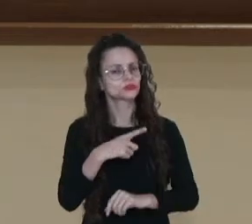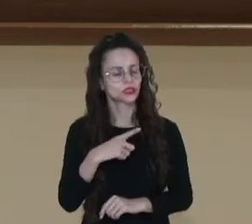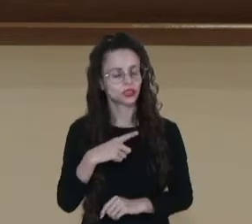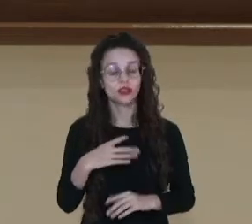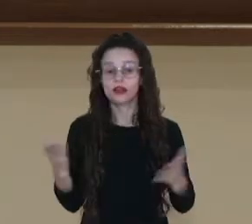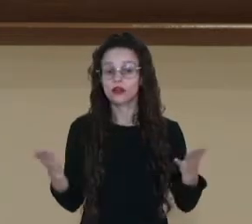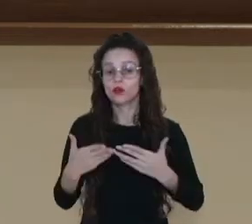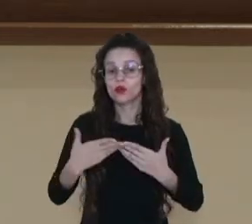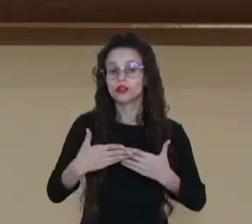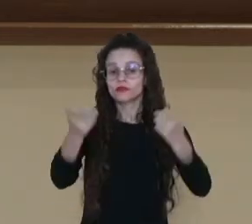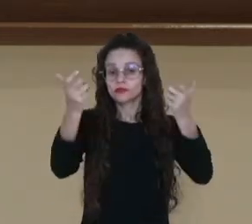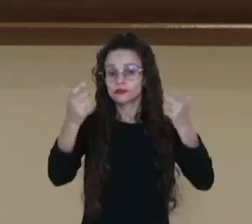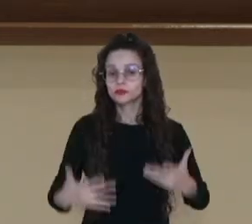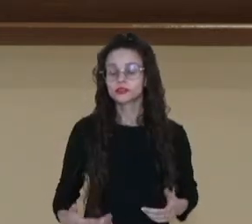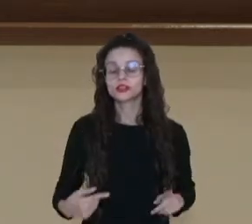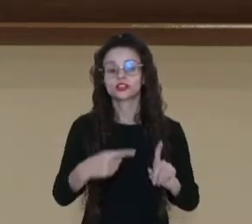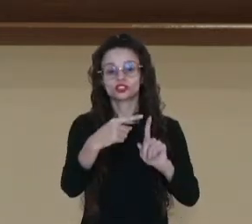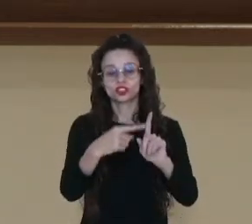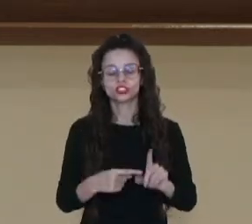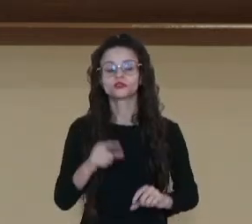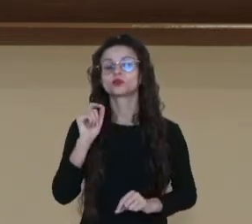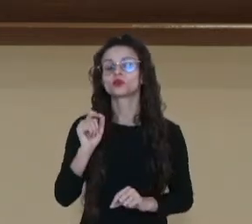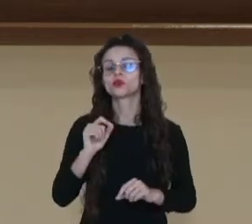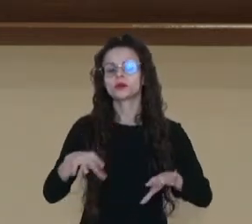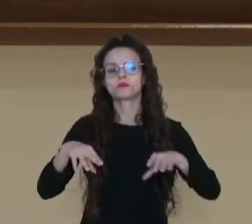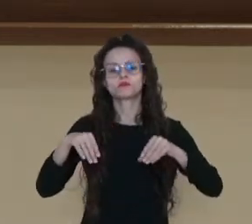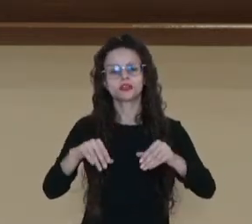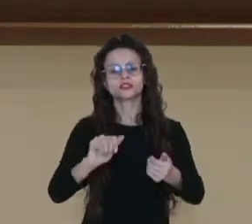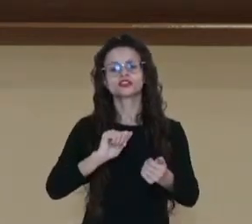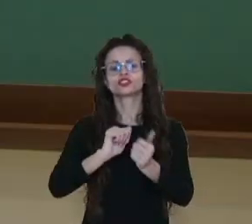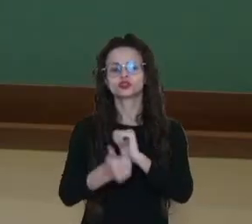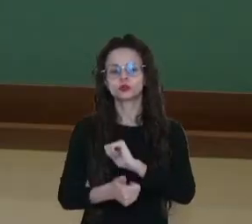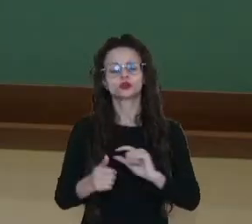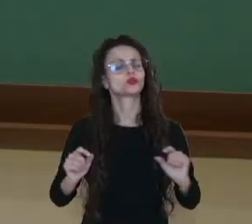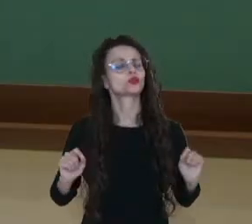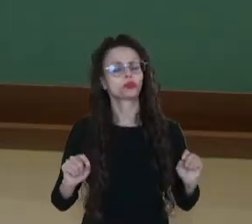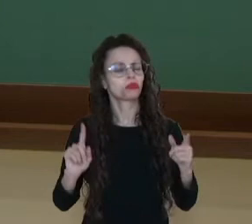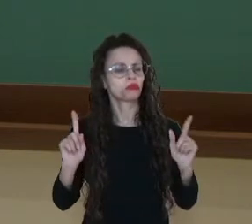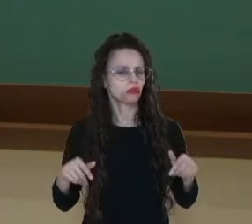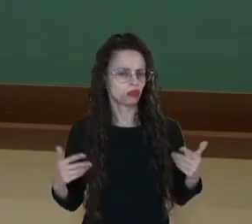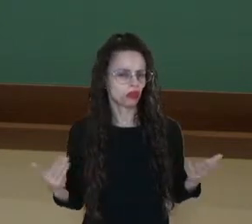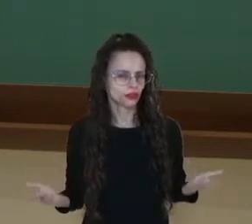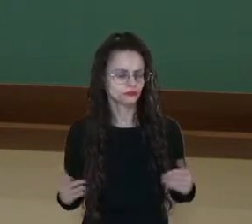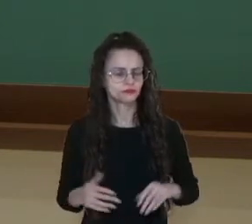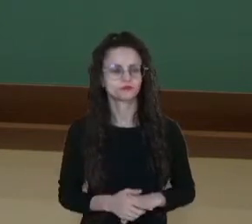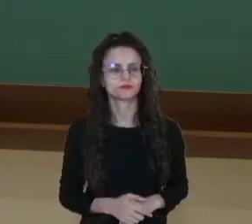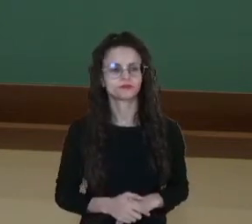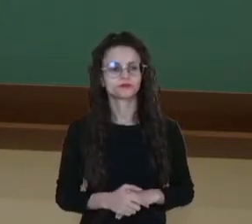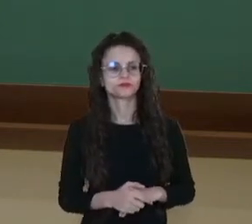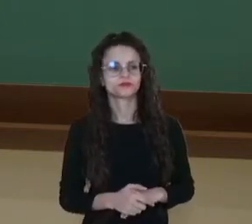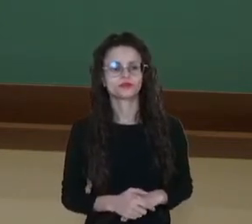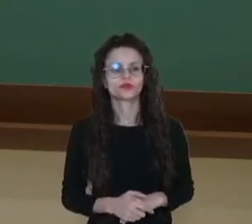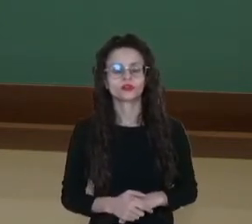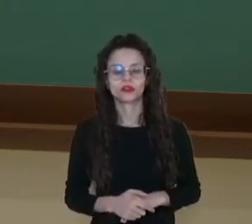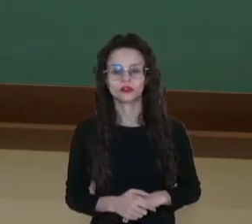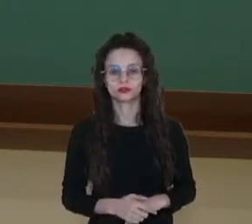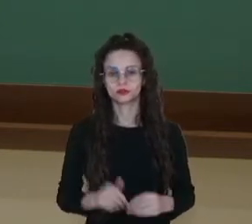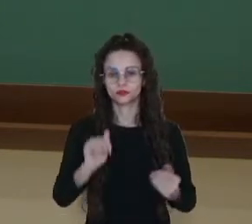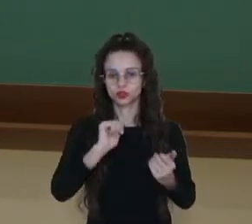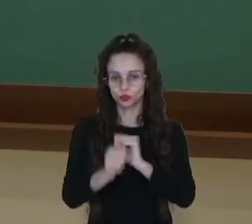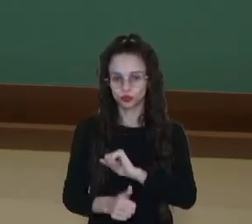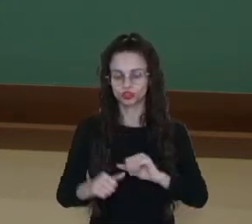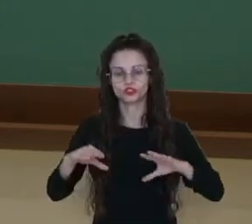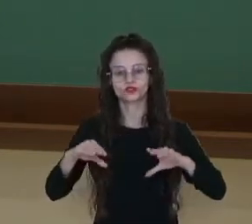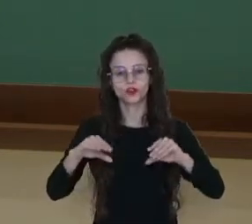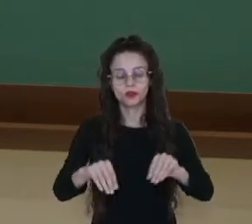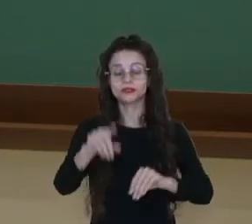falar um pouquinho da massagem esportiva, né? E o que vem a ser a massagem esportiva? A massagem esportiva é